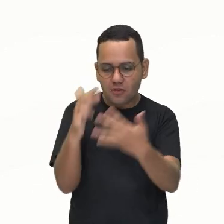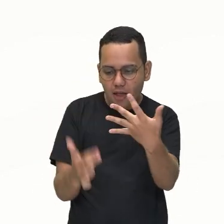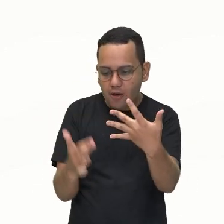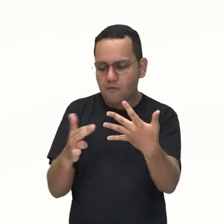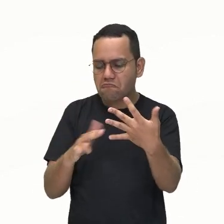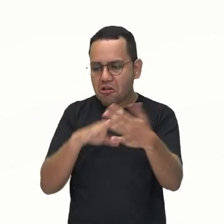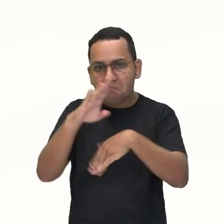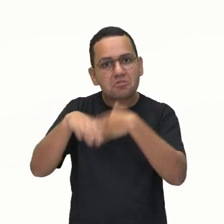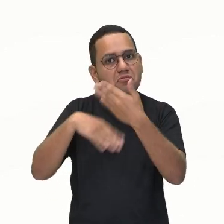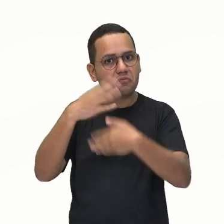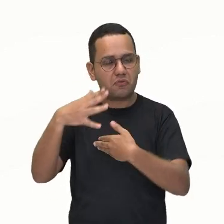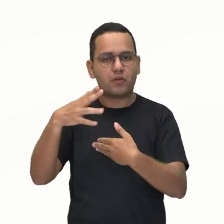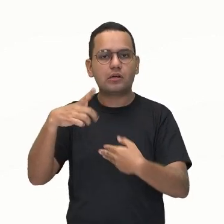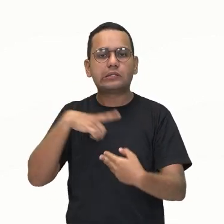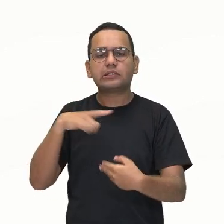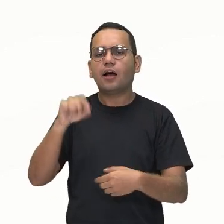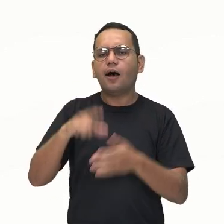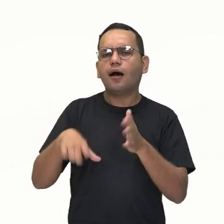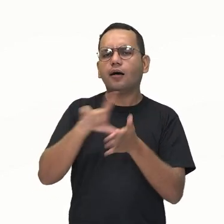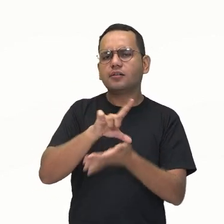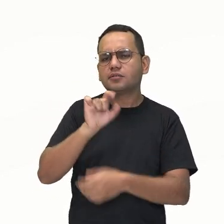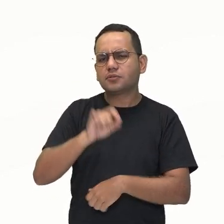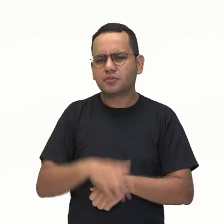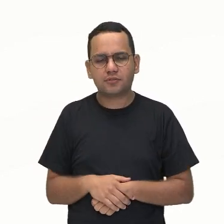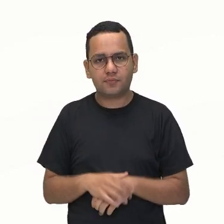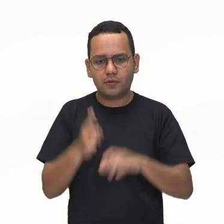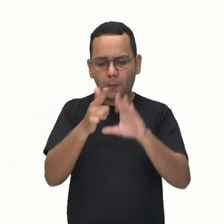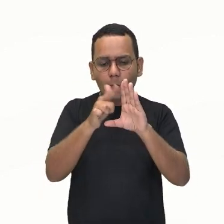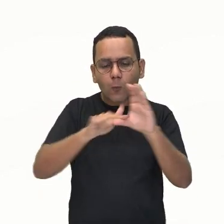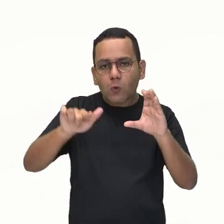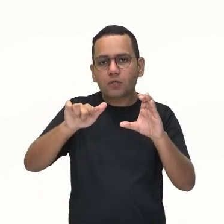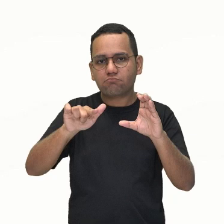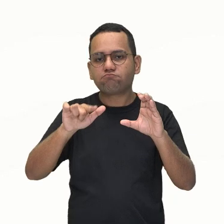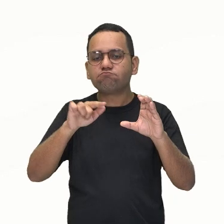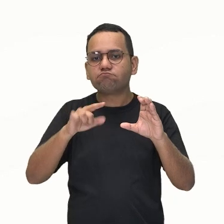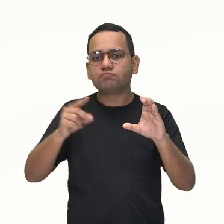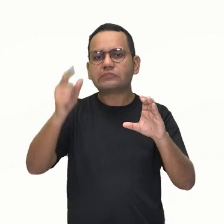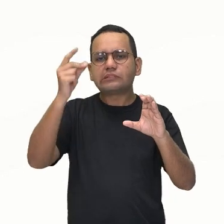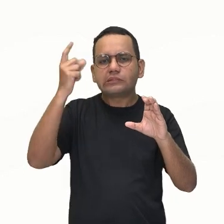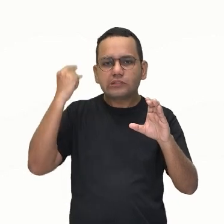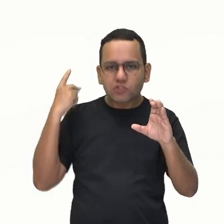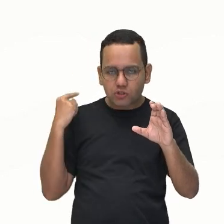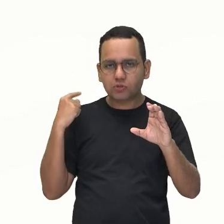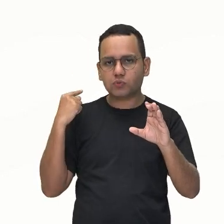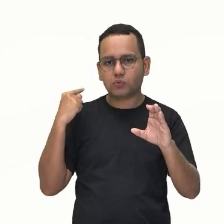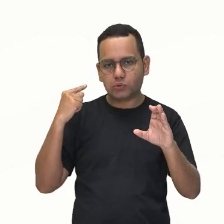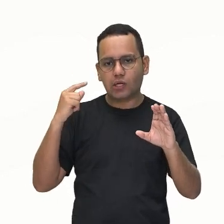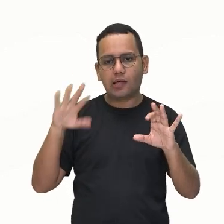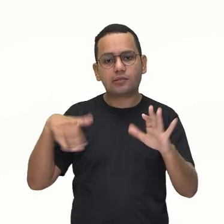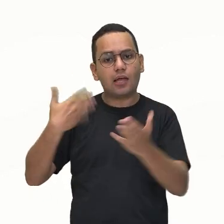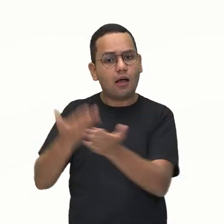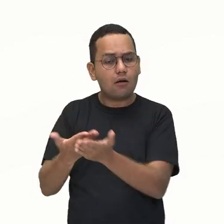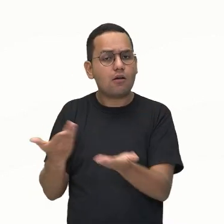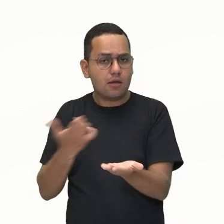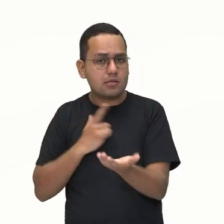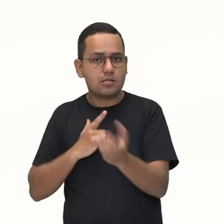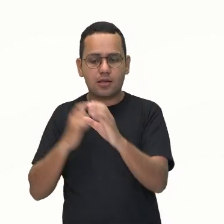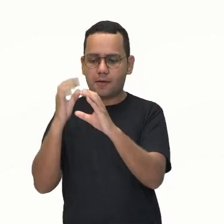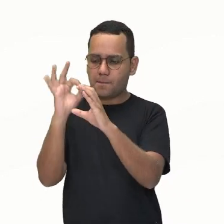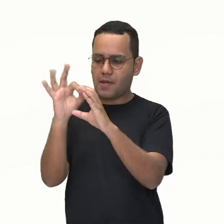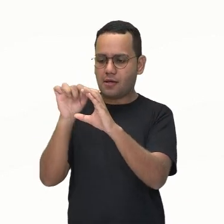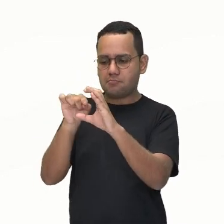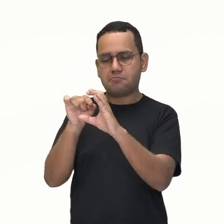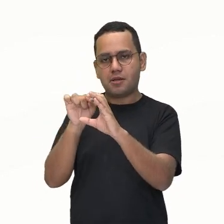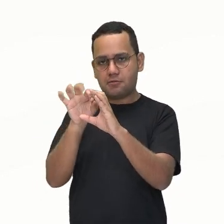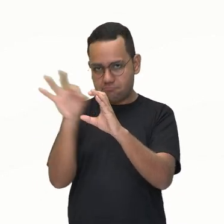seres procariontes, que foram aqueles primeiros seres vivos, os mais primitivos, até seres eucariontes, e